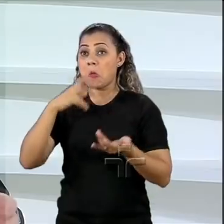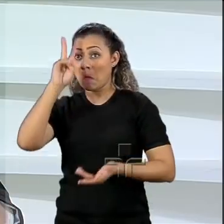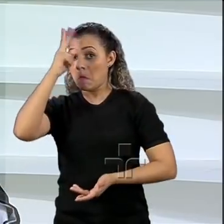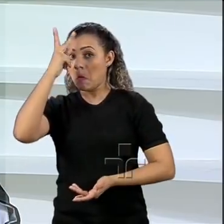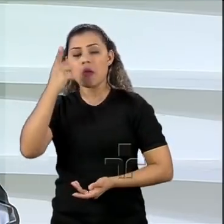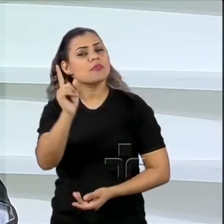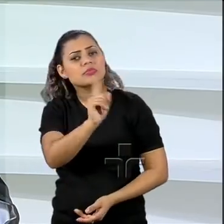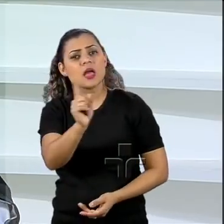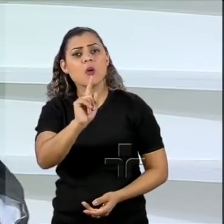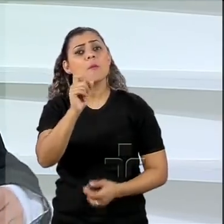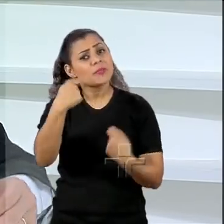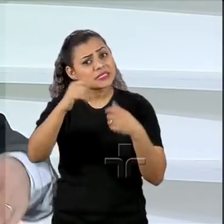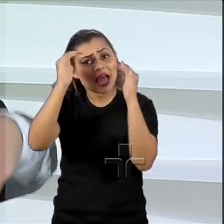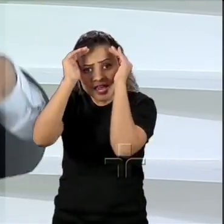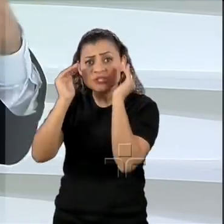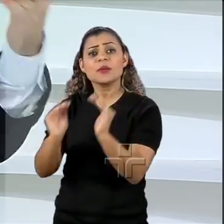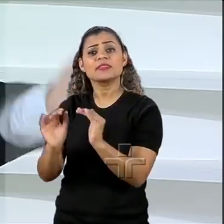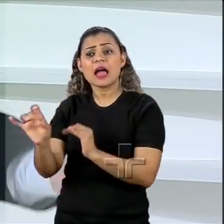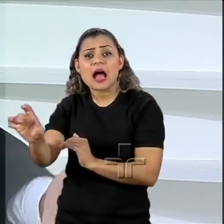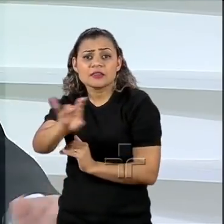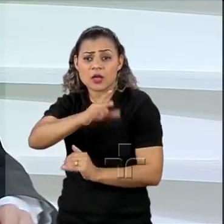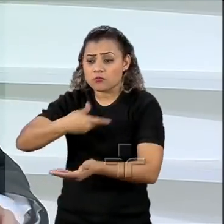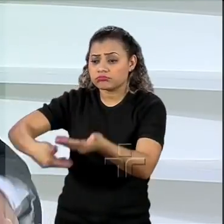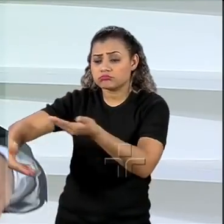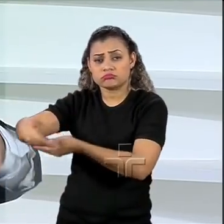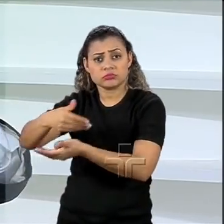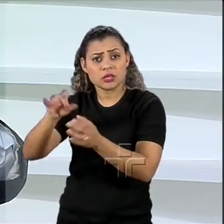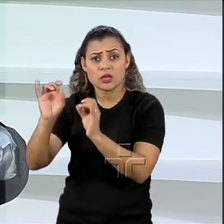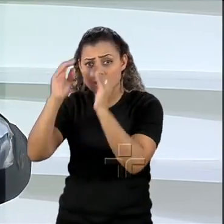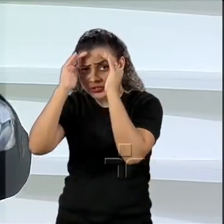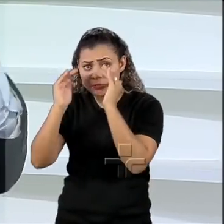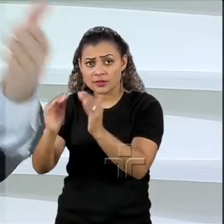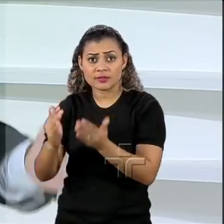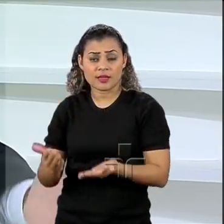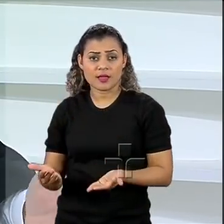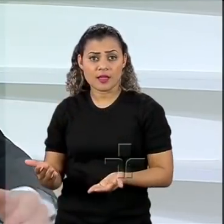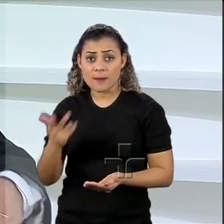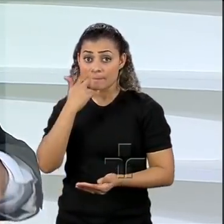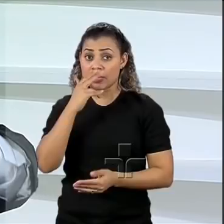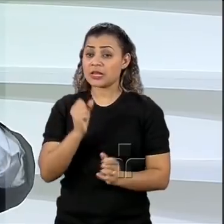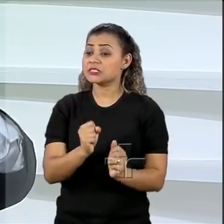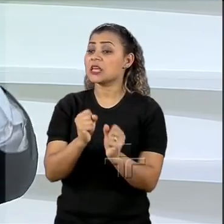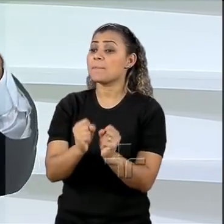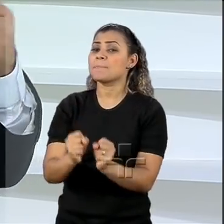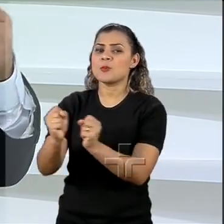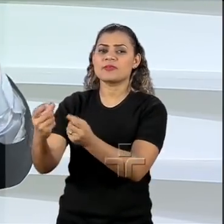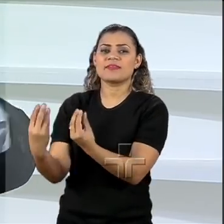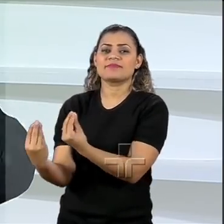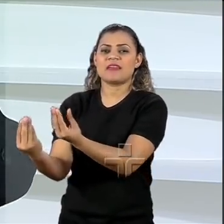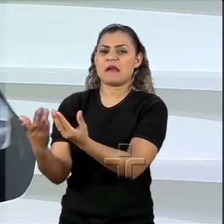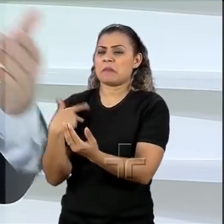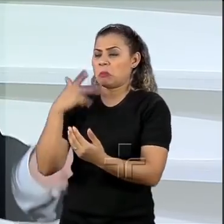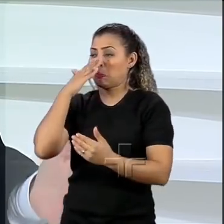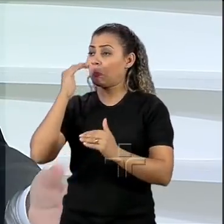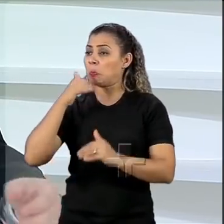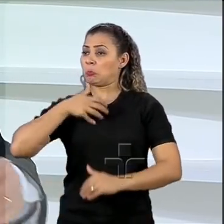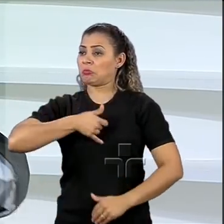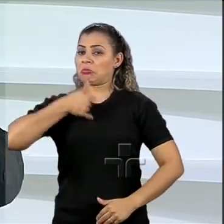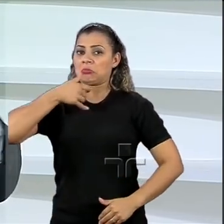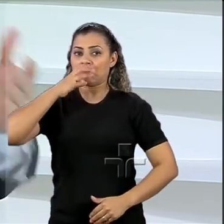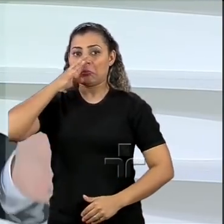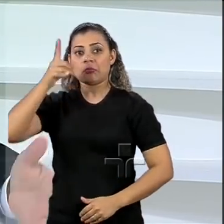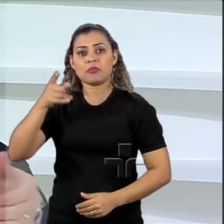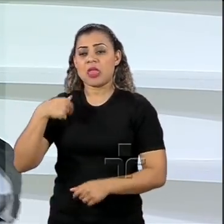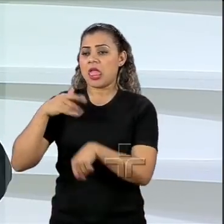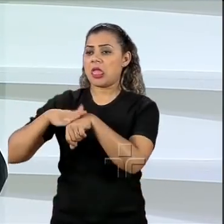de regras institucionais, não é? Que dão muito poder ao relator, dão muito poder ao relator, dão muito poder aos ministros